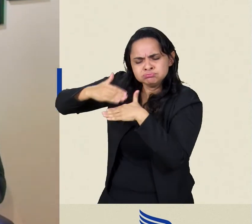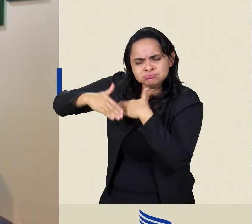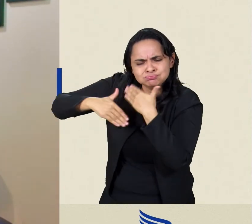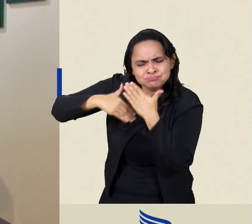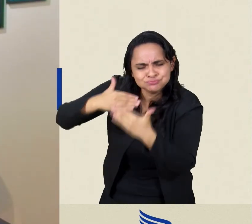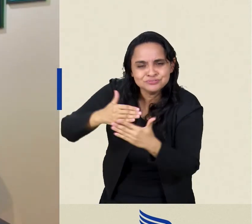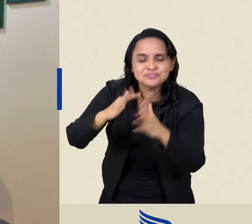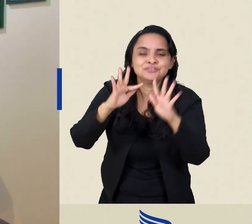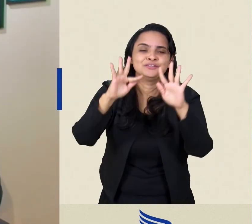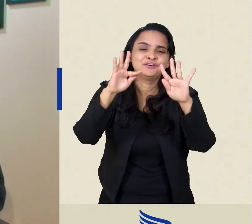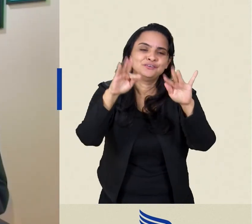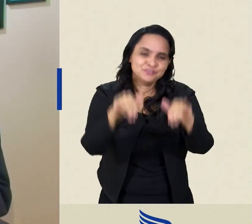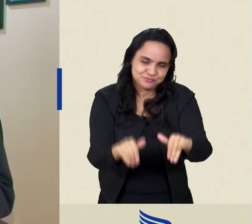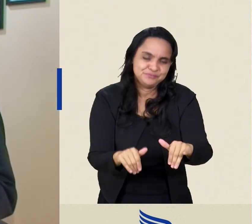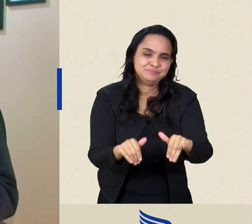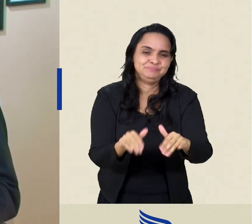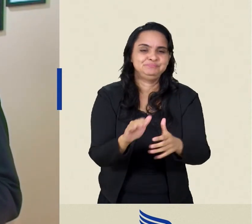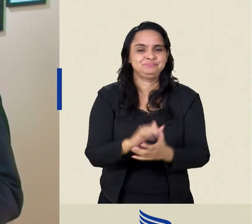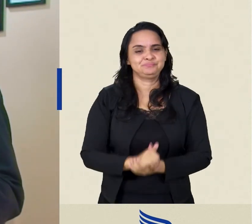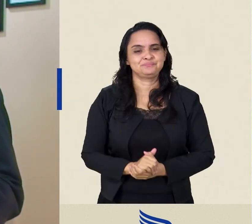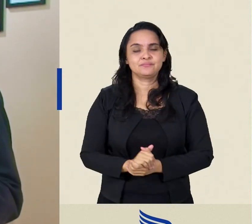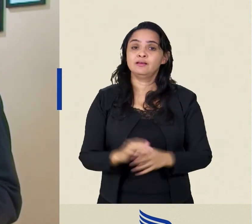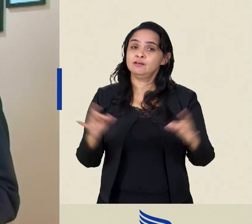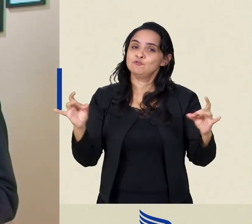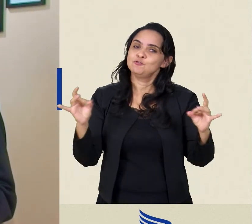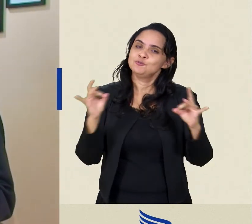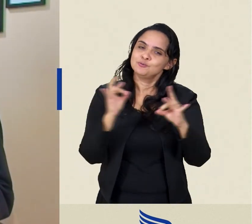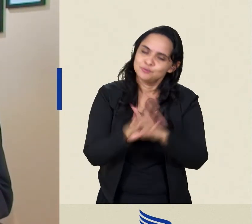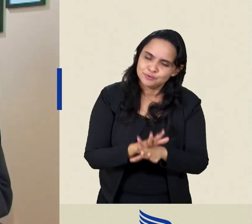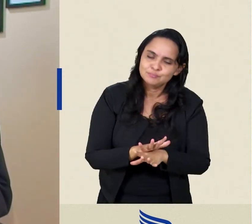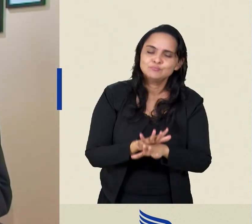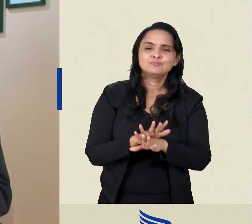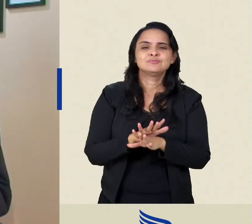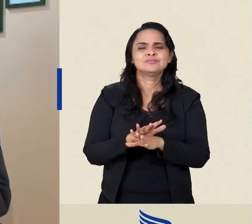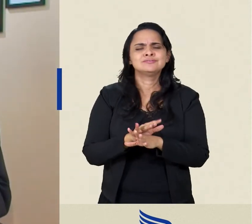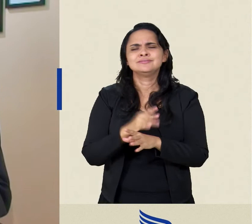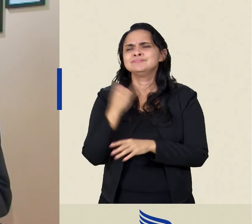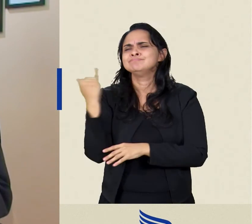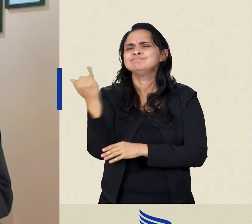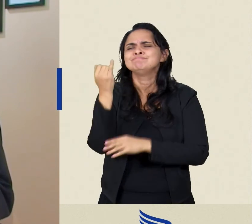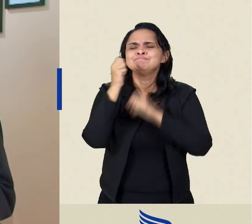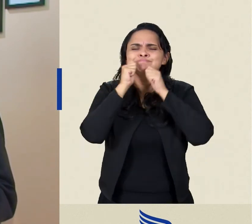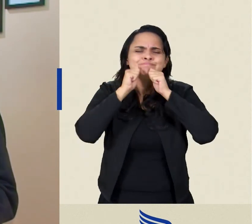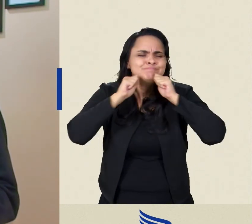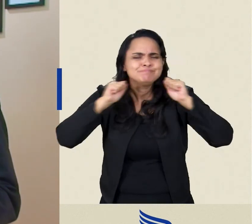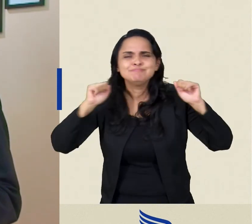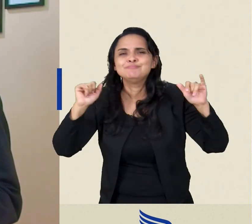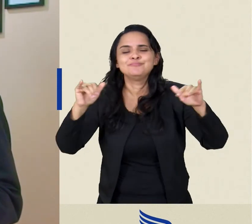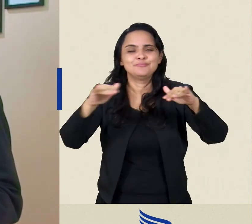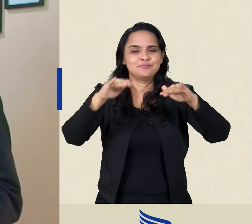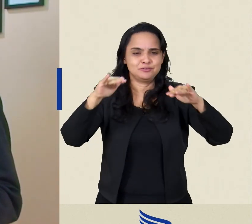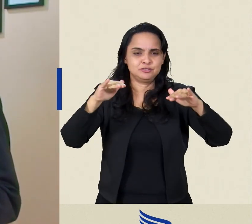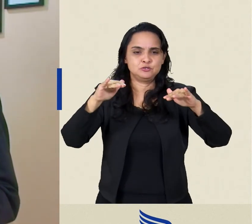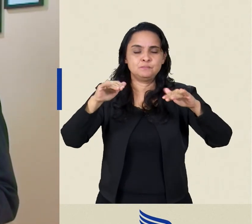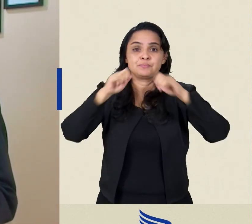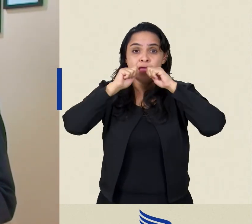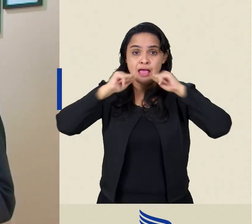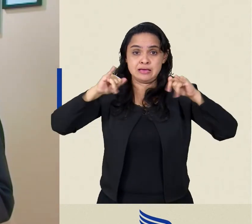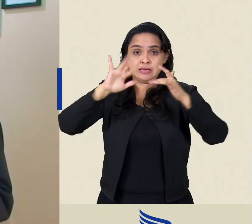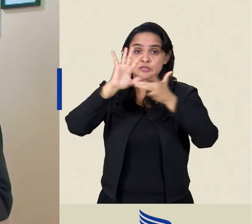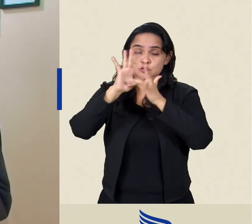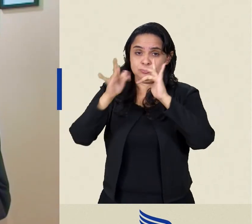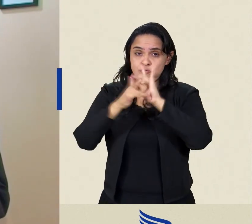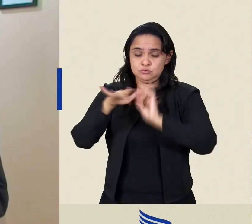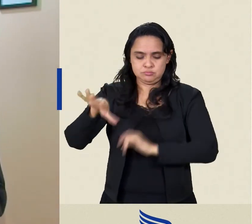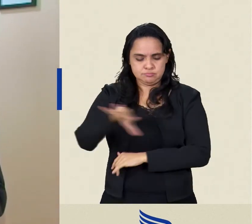Concluímos esta preciosa mensagem com a saudação apostólica. A graça do Senhor Jesus Cristo, o amor